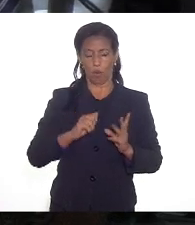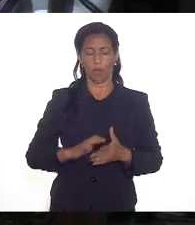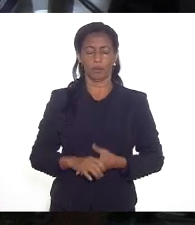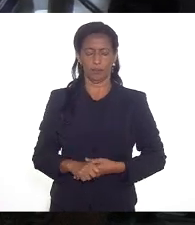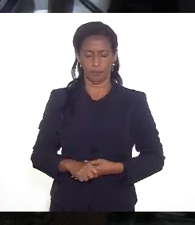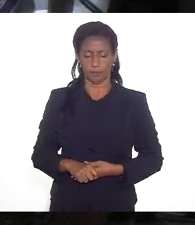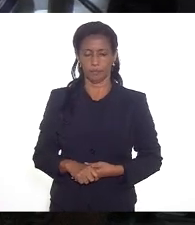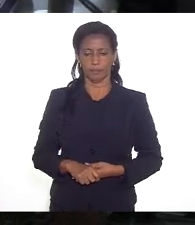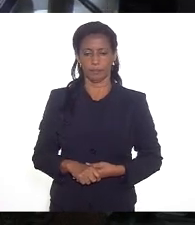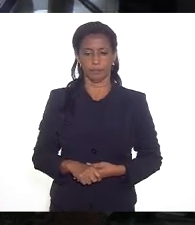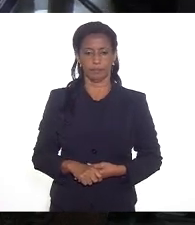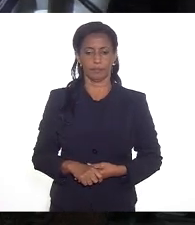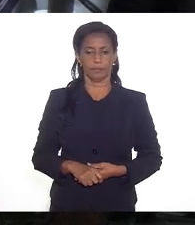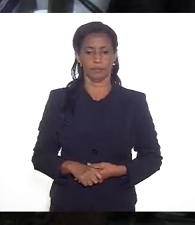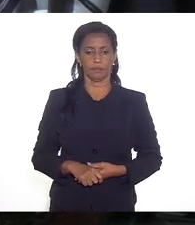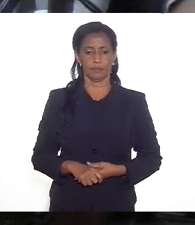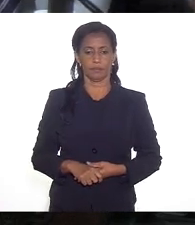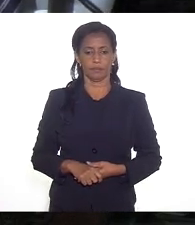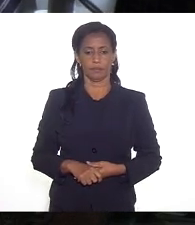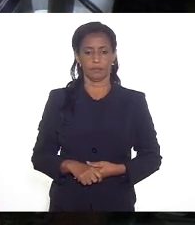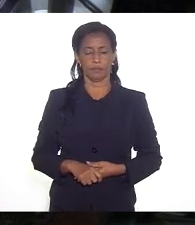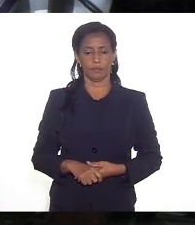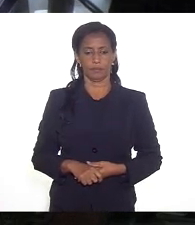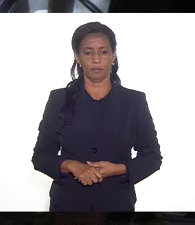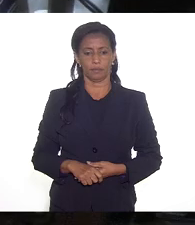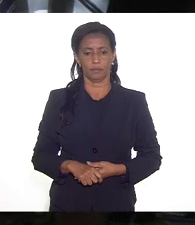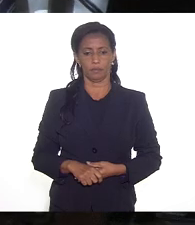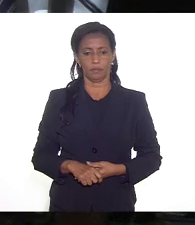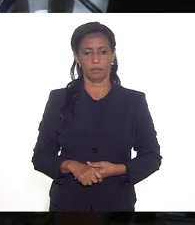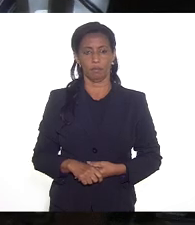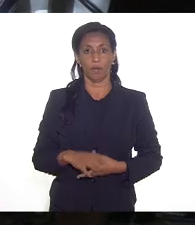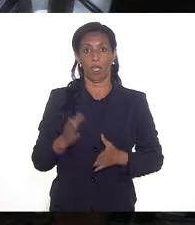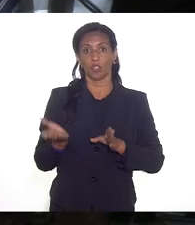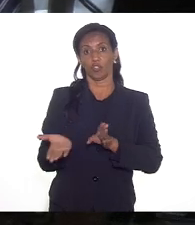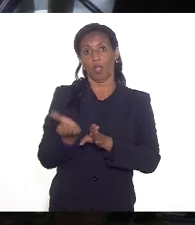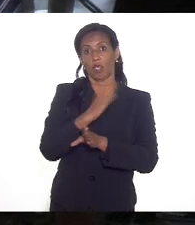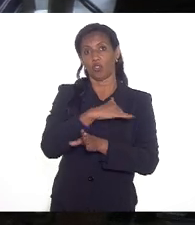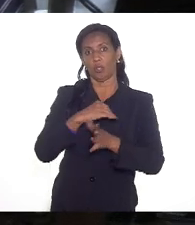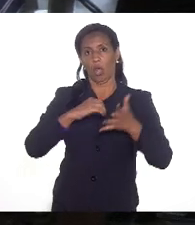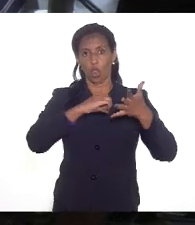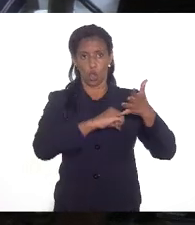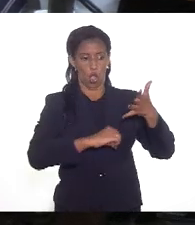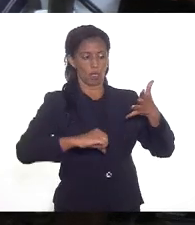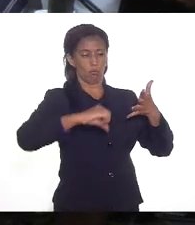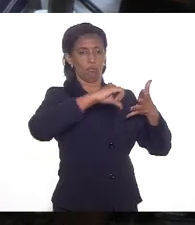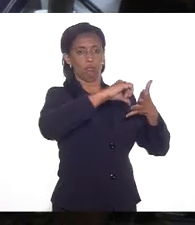declarar agora ó e não não está tão antecipar o nona